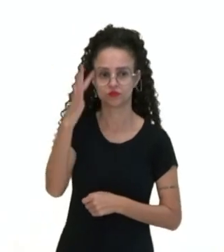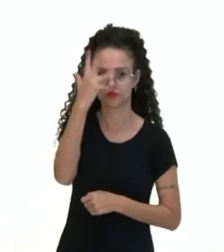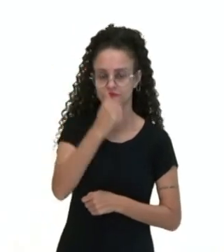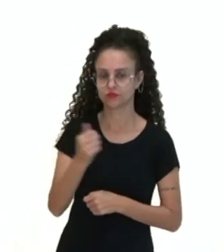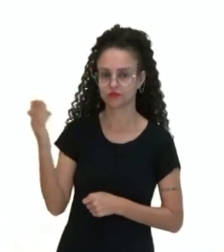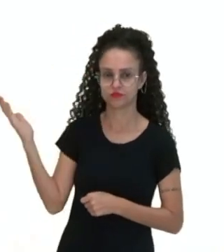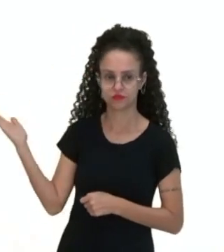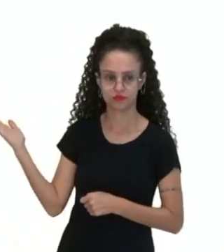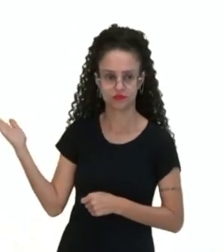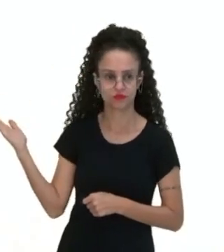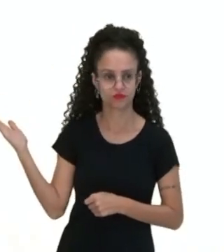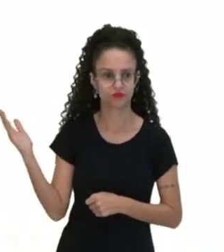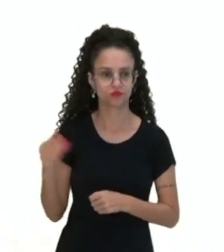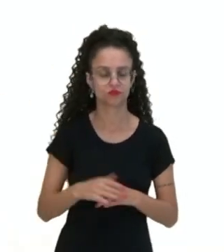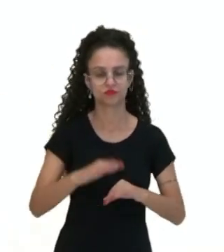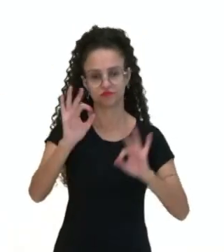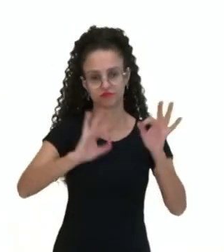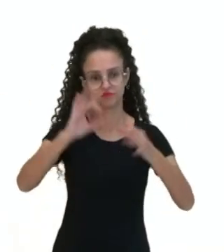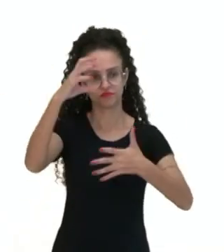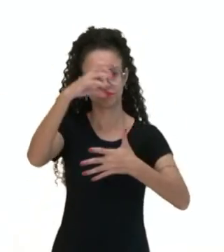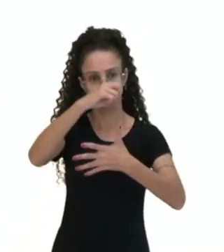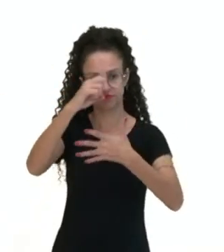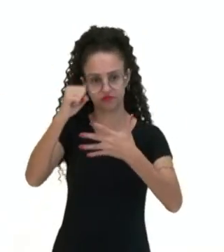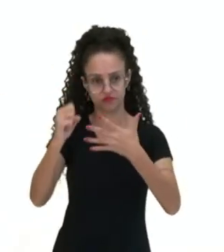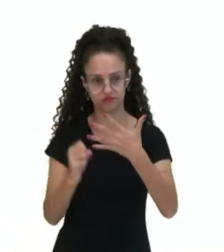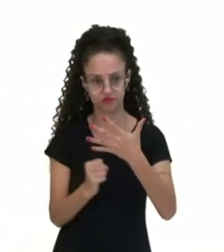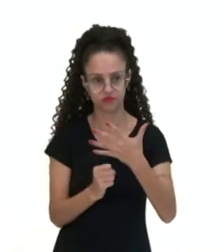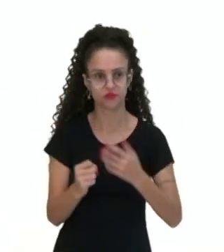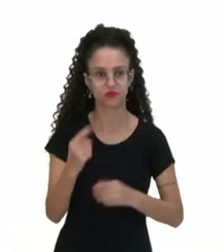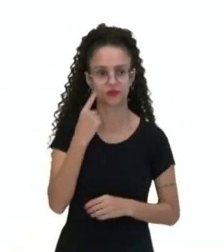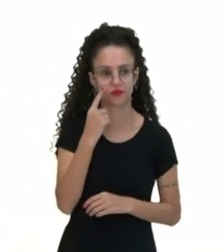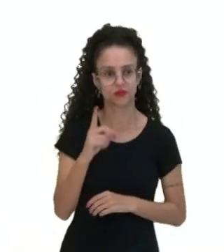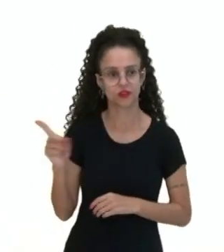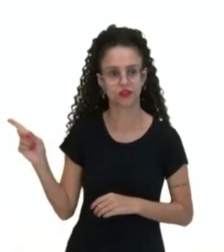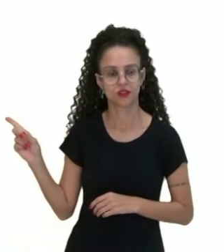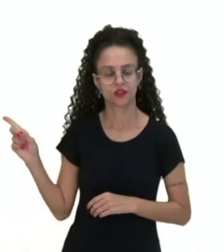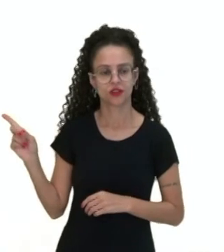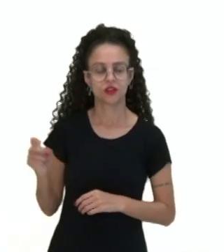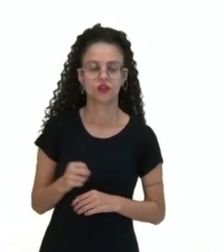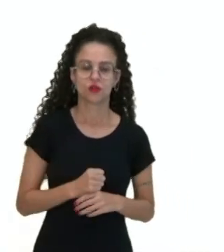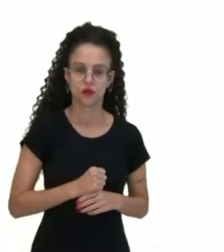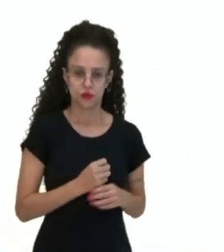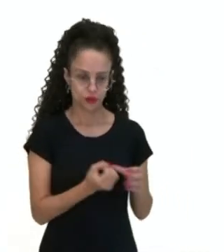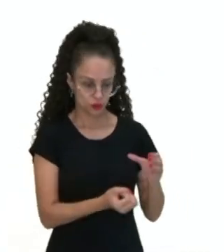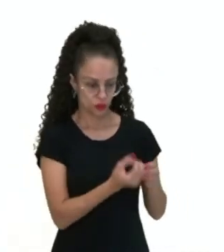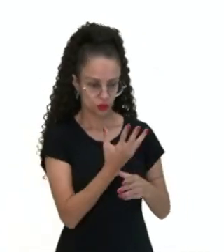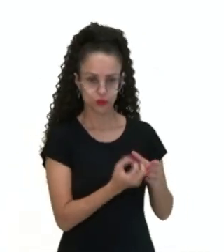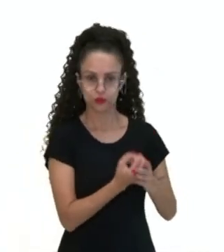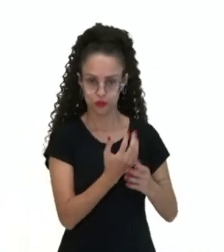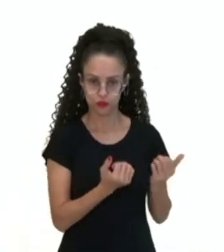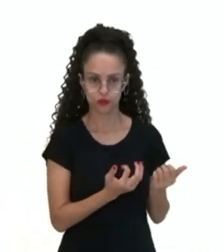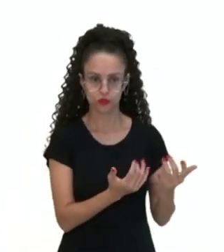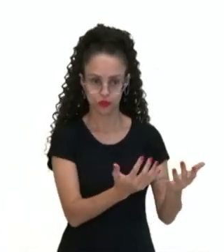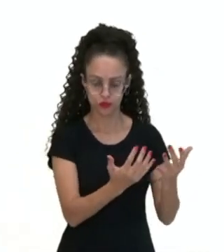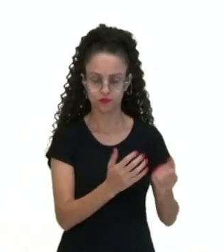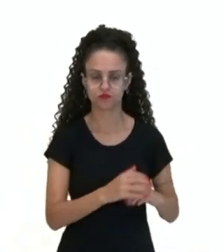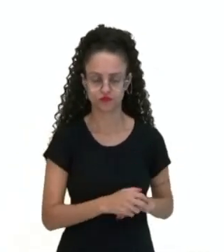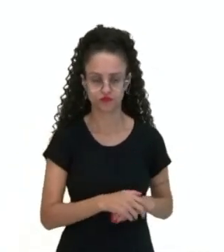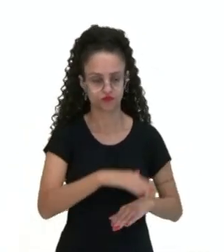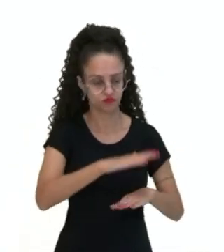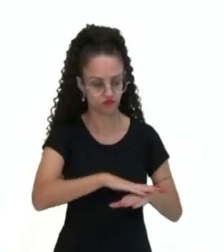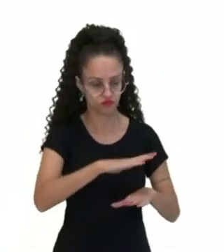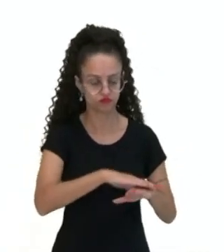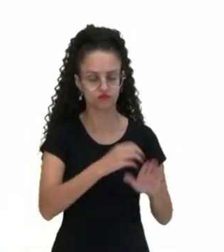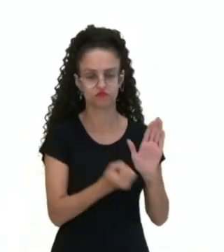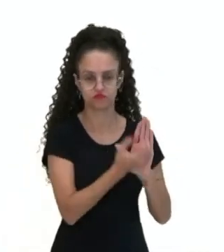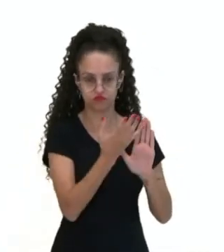belíssima, que daqui a gente pode montar uma cadeia alimentar. Então, nós temos aqui, primeiramente, quem? O produtor, um organismo autótrofo, que tem